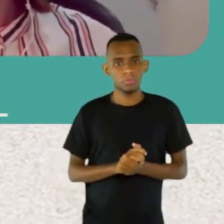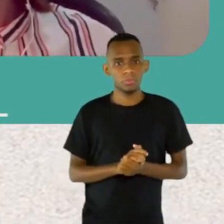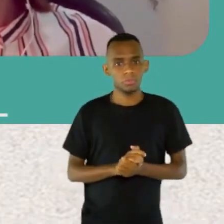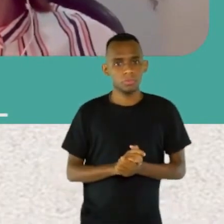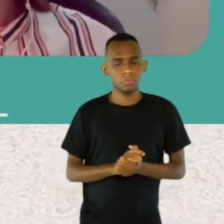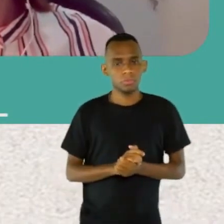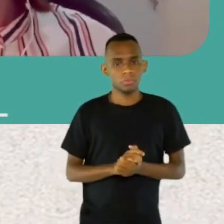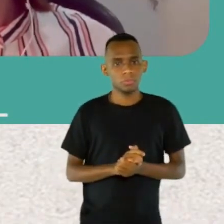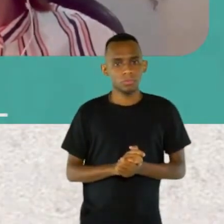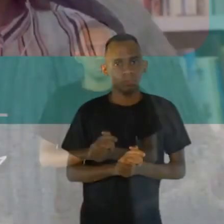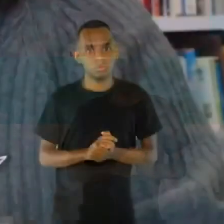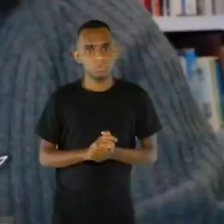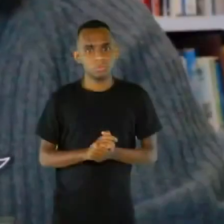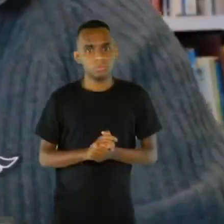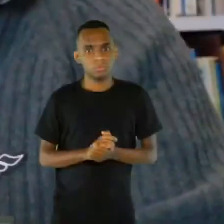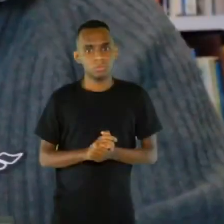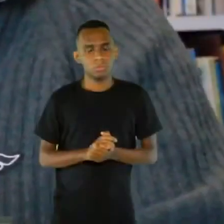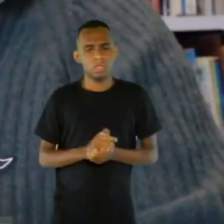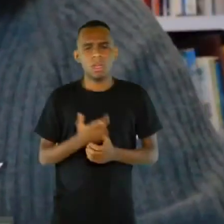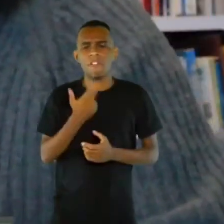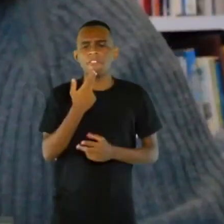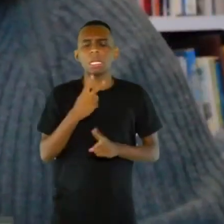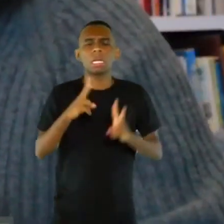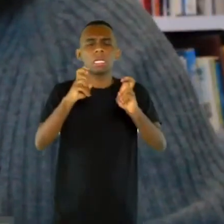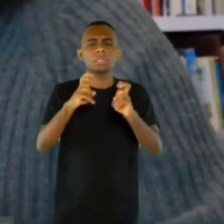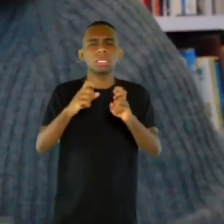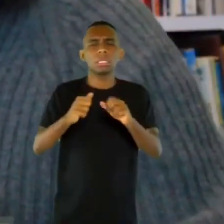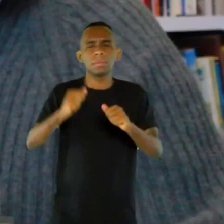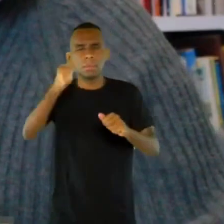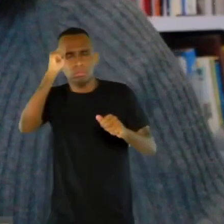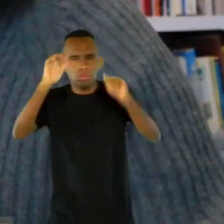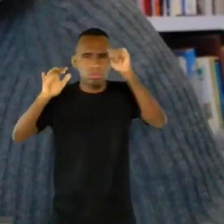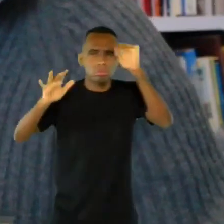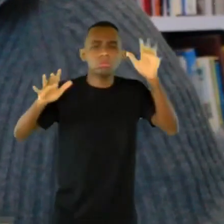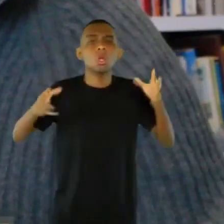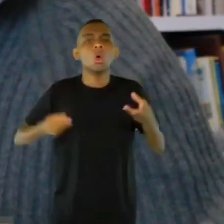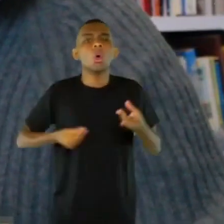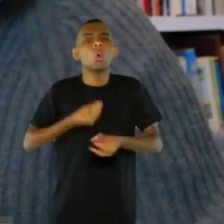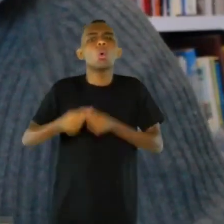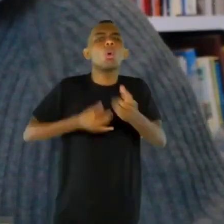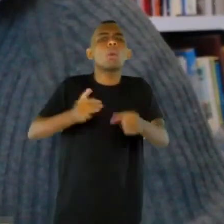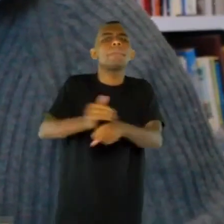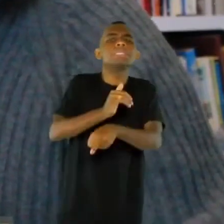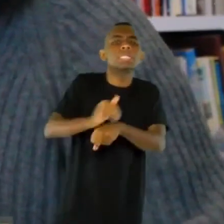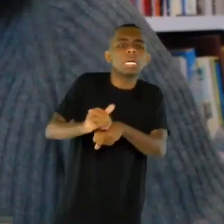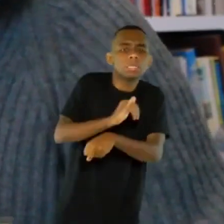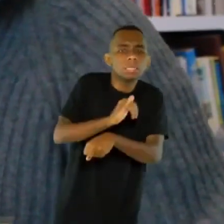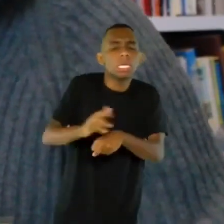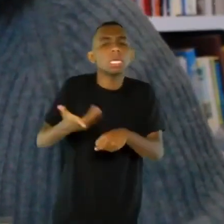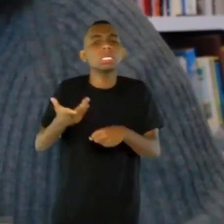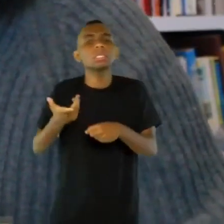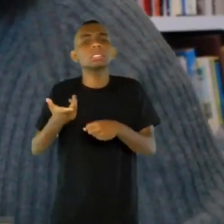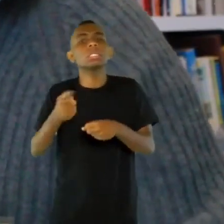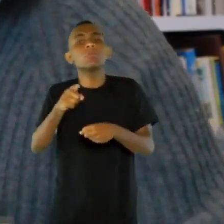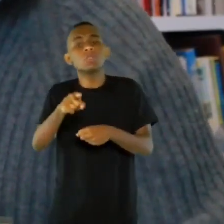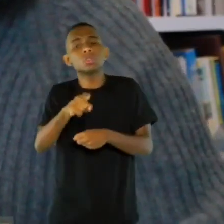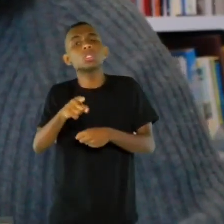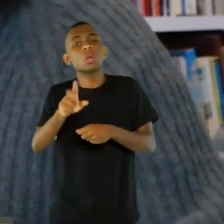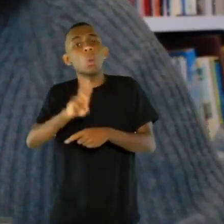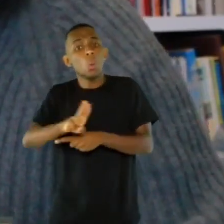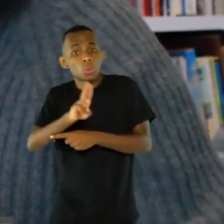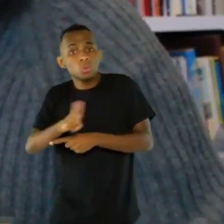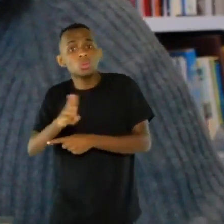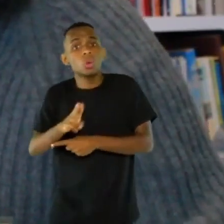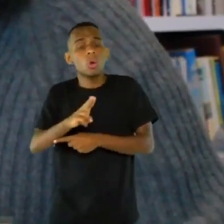vamos falar sobre a mecânica da ficção. Como é que você transportou, quais os métodos, a estratégia que você utilizou